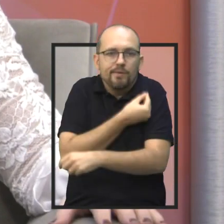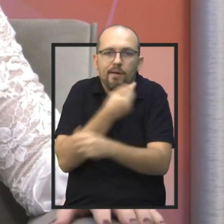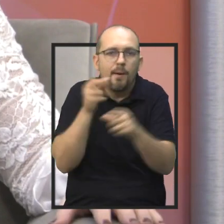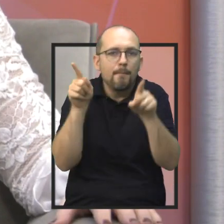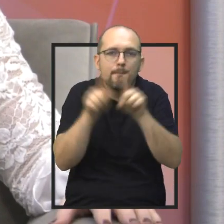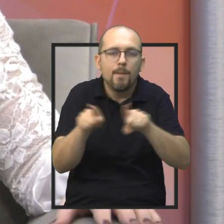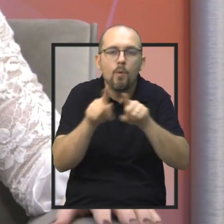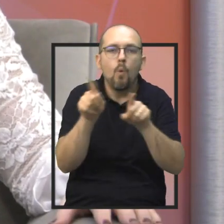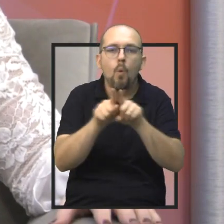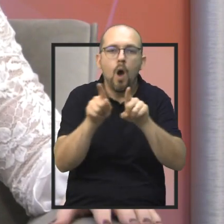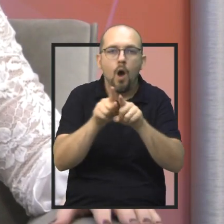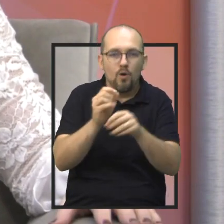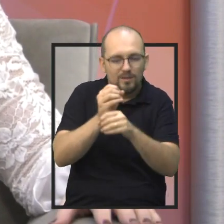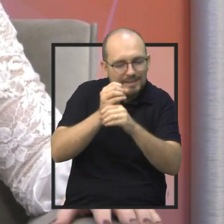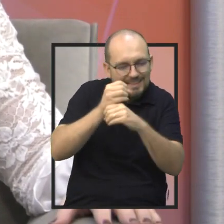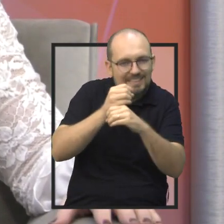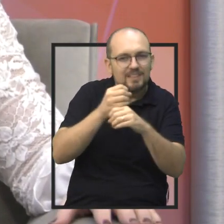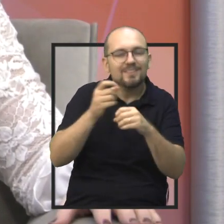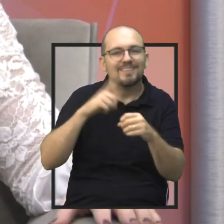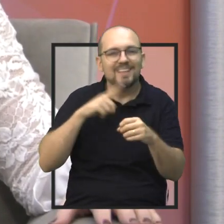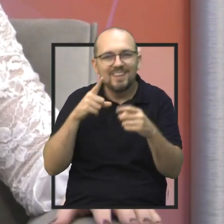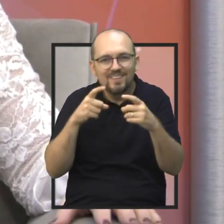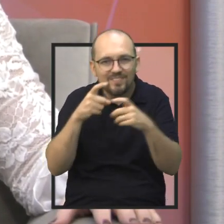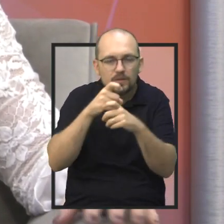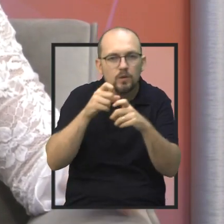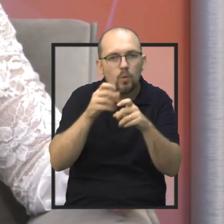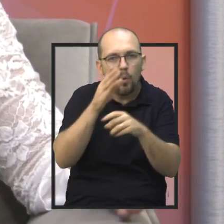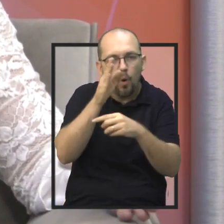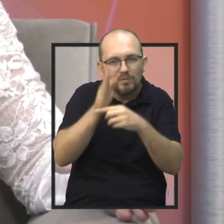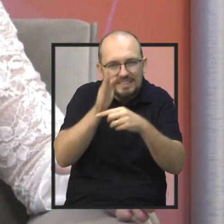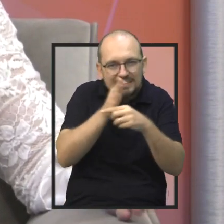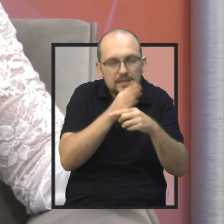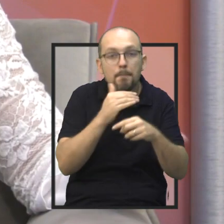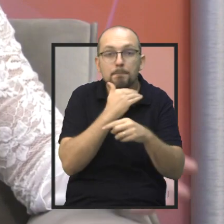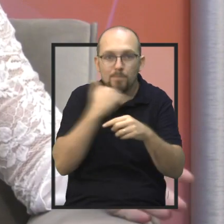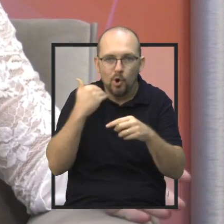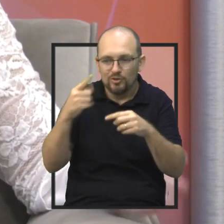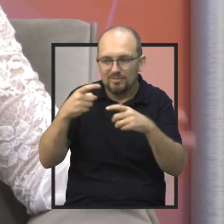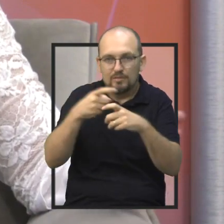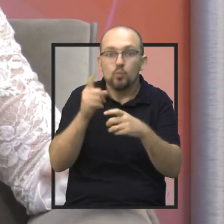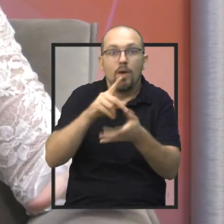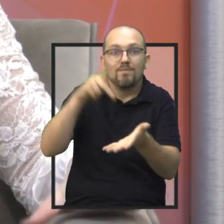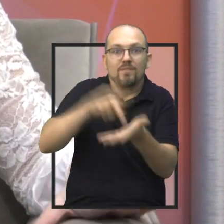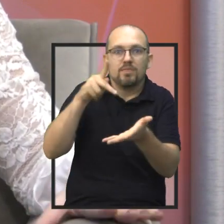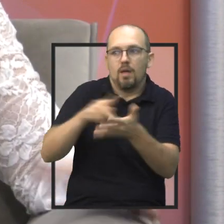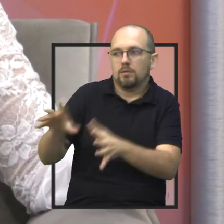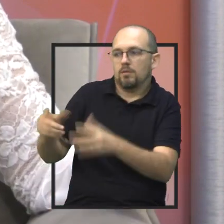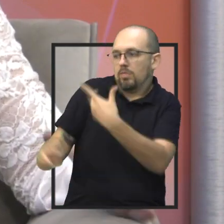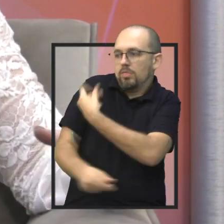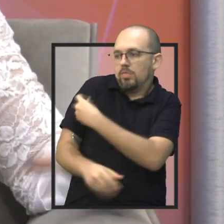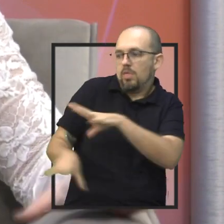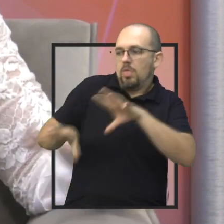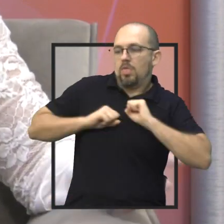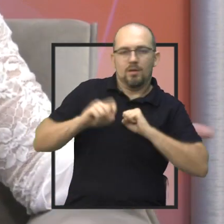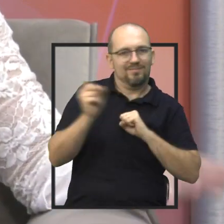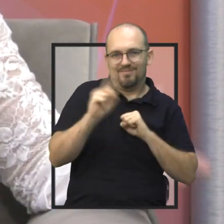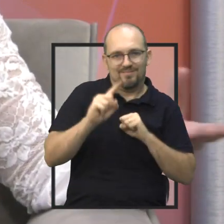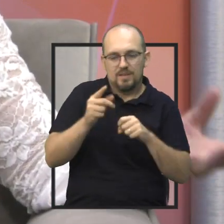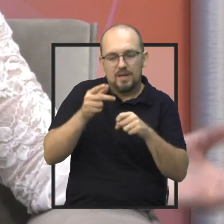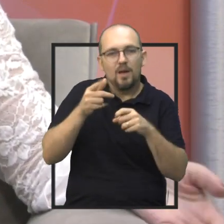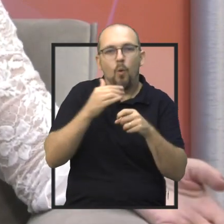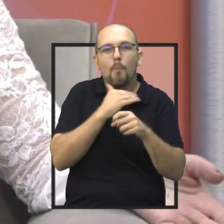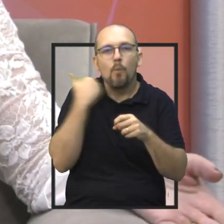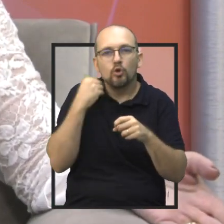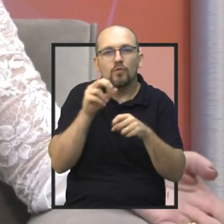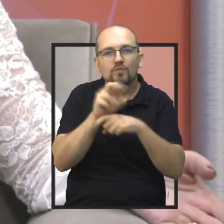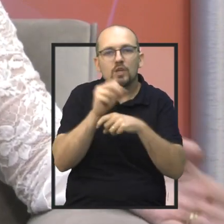vacina fragmentada e inativada, que significa que é feita de vírus morto e picado. Então, o vírus morto e picado, ele não tem como causar